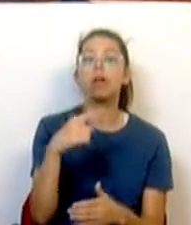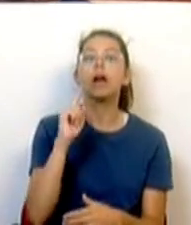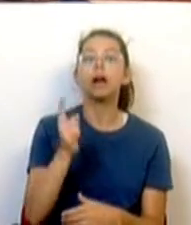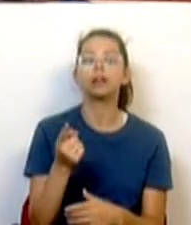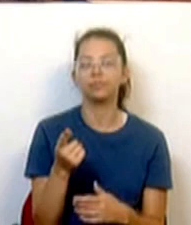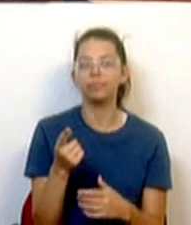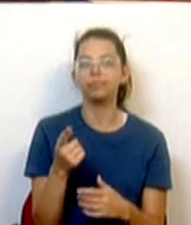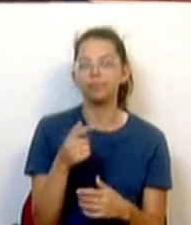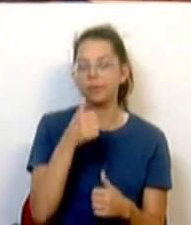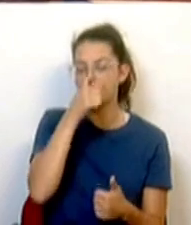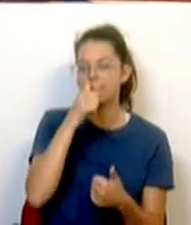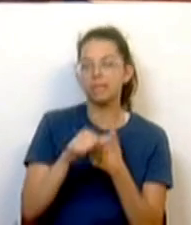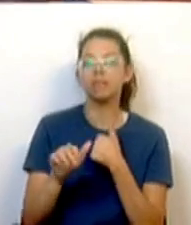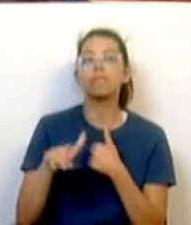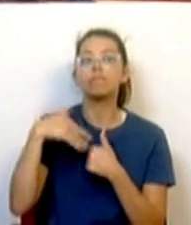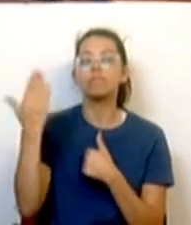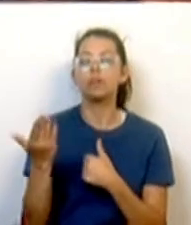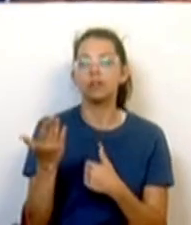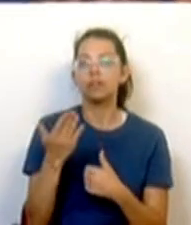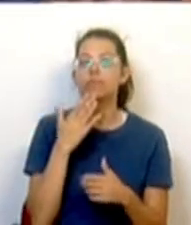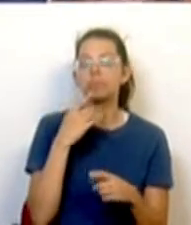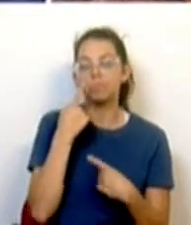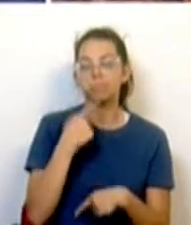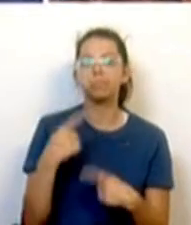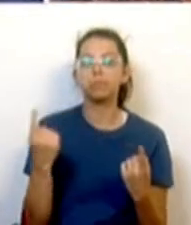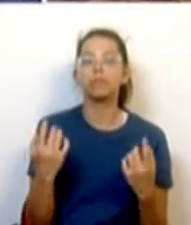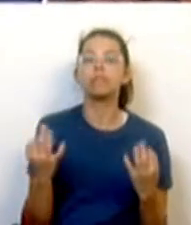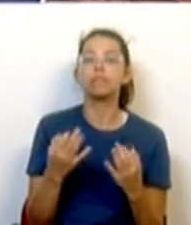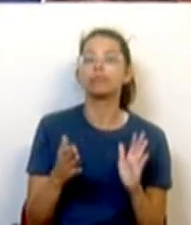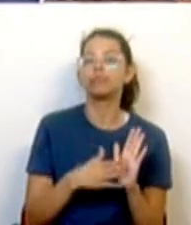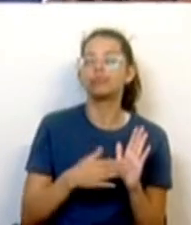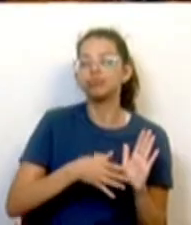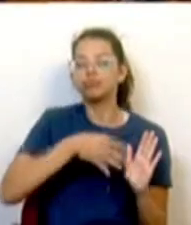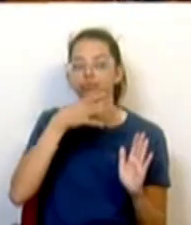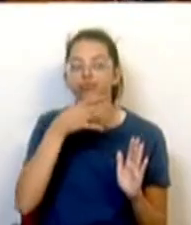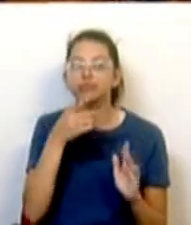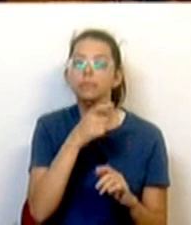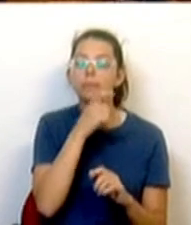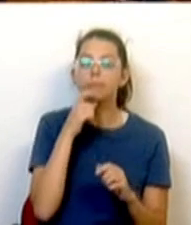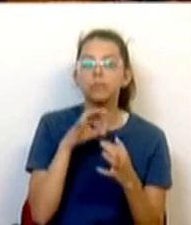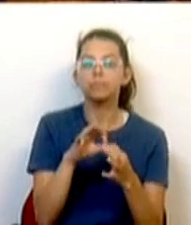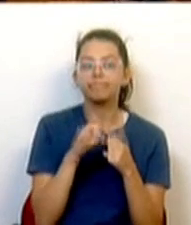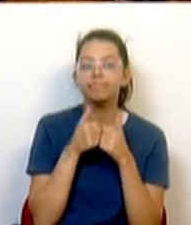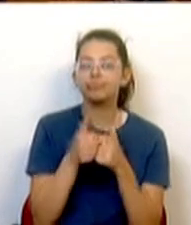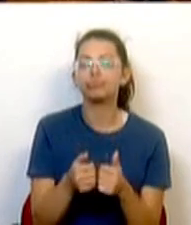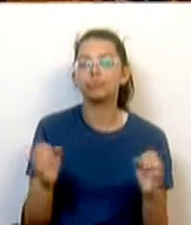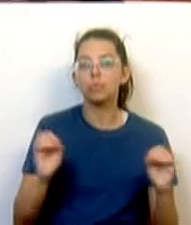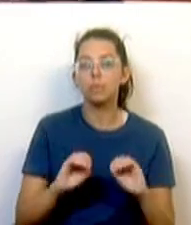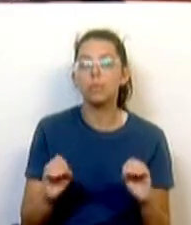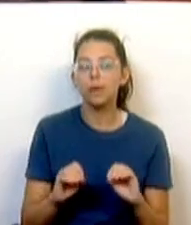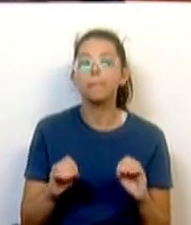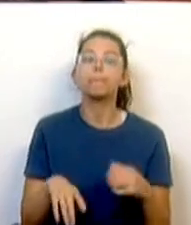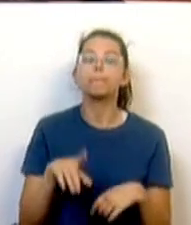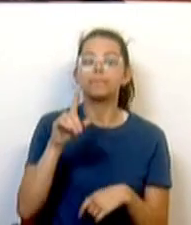inimigo externo para justificar a sua incapacidade, para justificar o não cumprimento dos compromissos e, essencialmente,